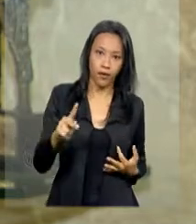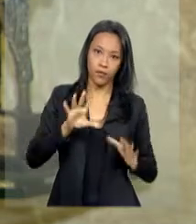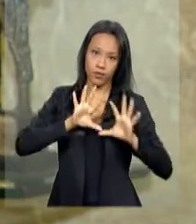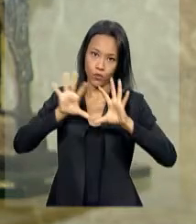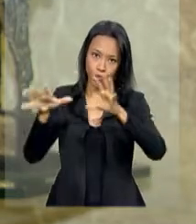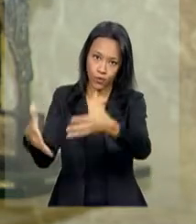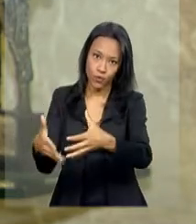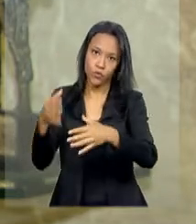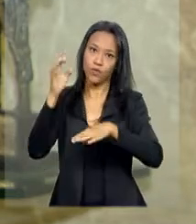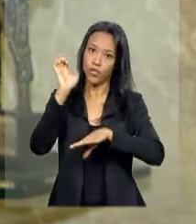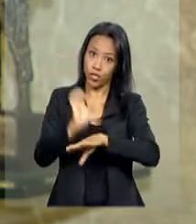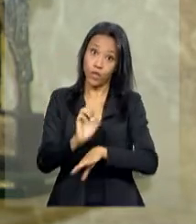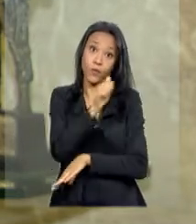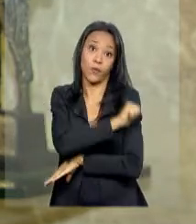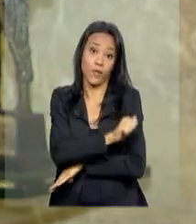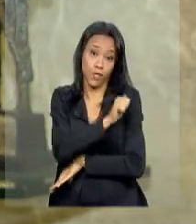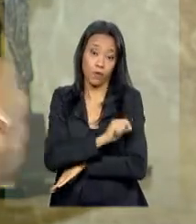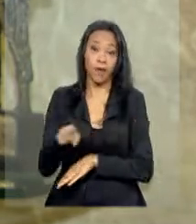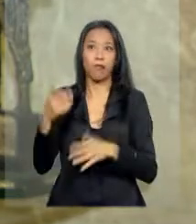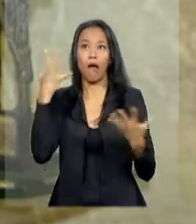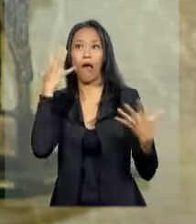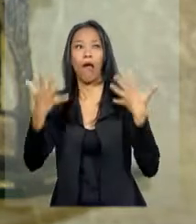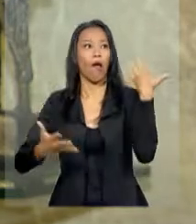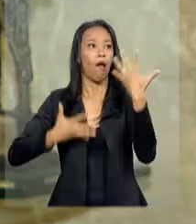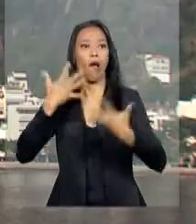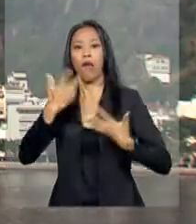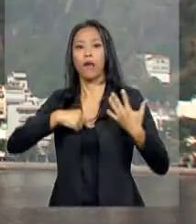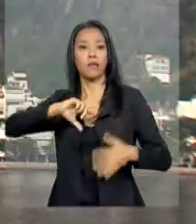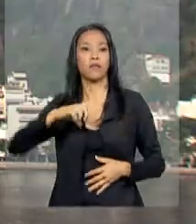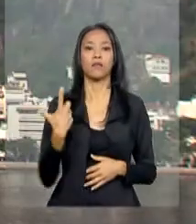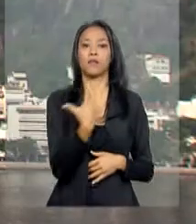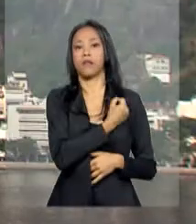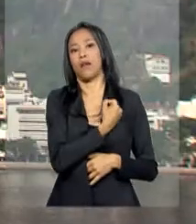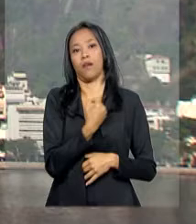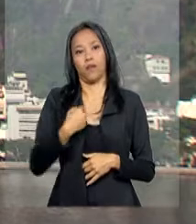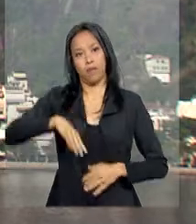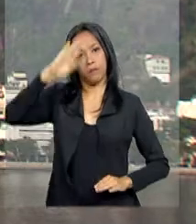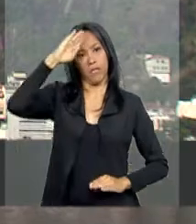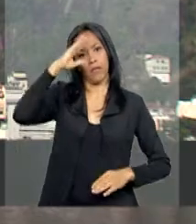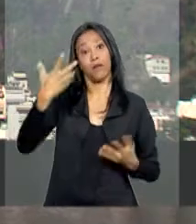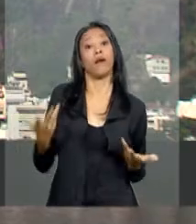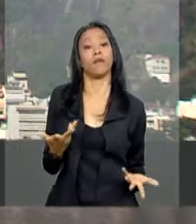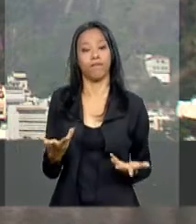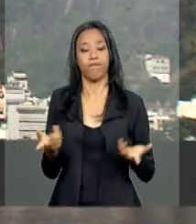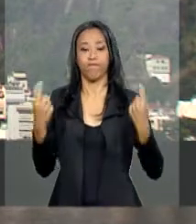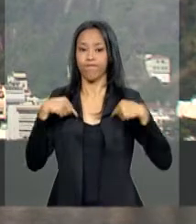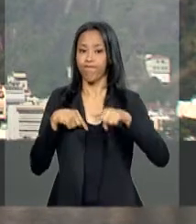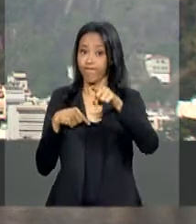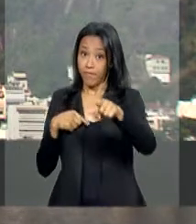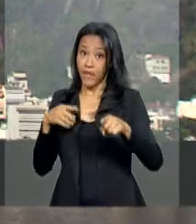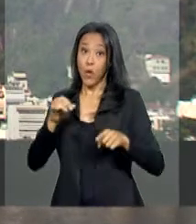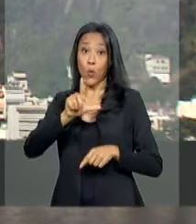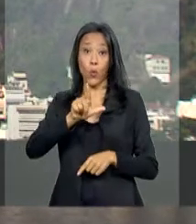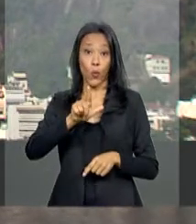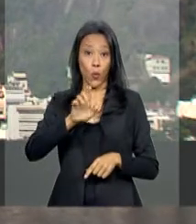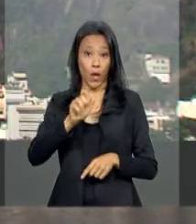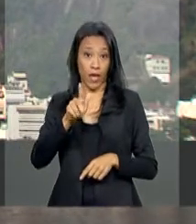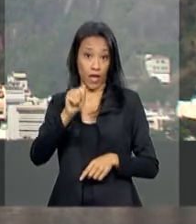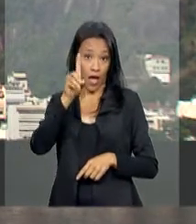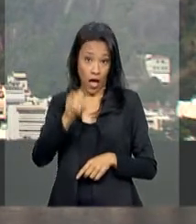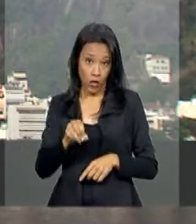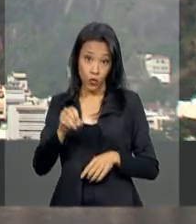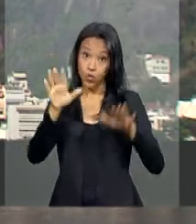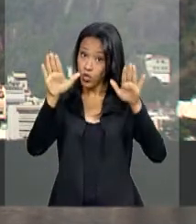ficarem perdidos quando nós sairmos. O legado da intervenção não fica restrito ao Rio de Janeiro.